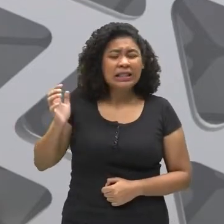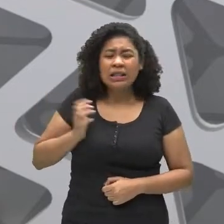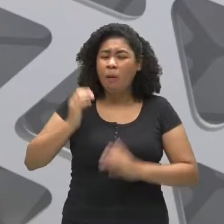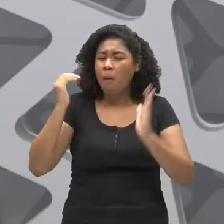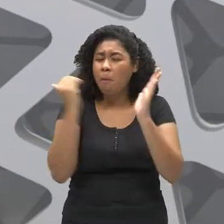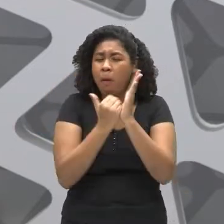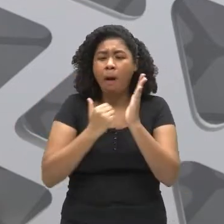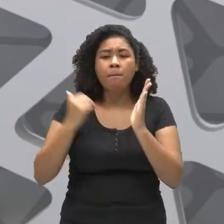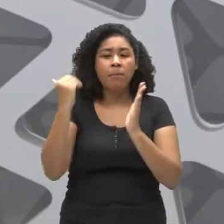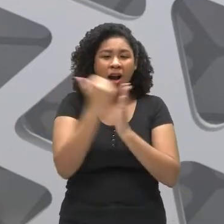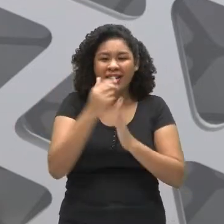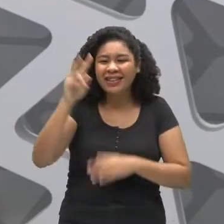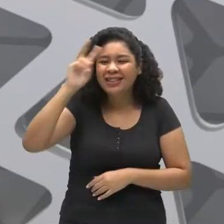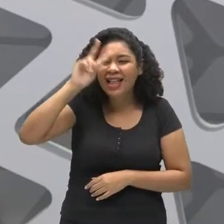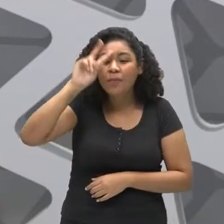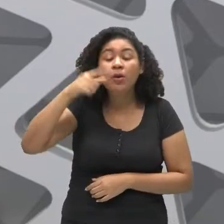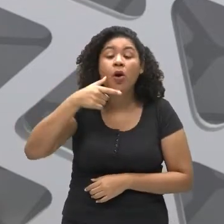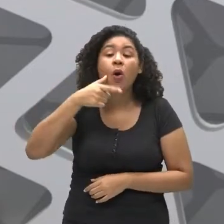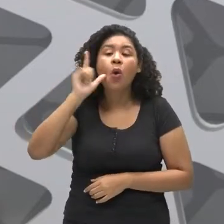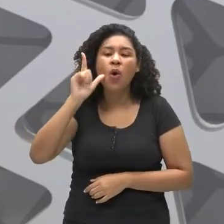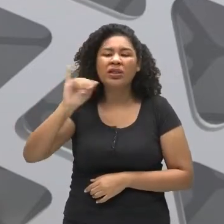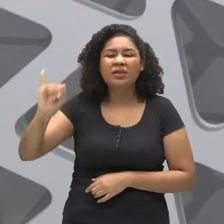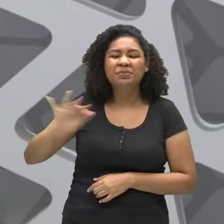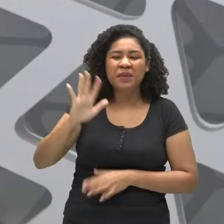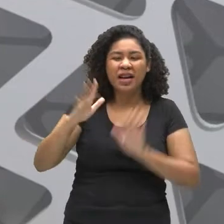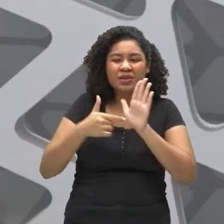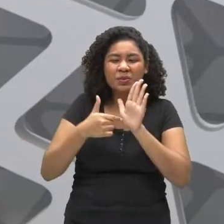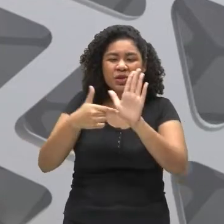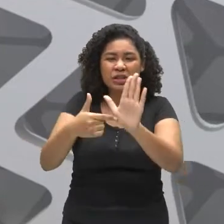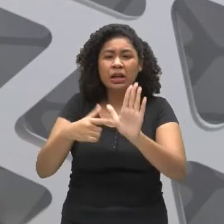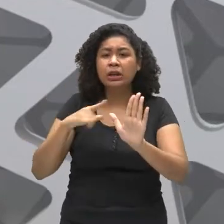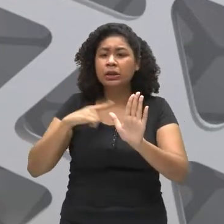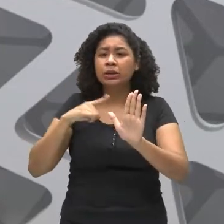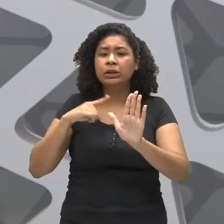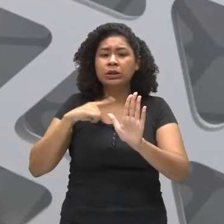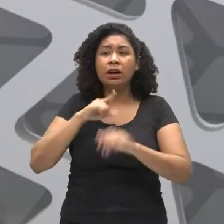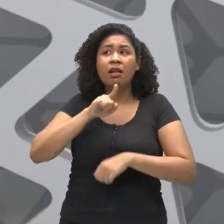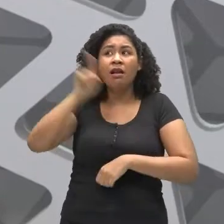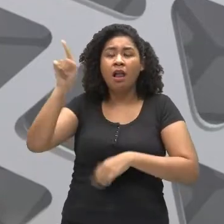imagem que é do Salão Central, lá no Vaticano? Aquilo ali é tudo de ouro, gente.